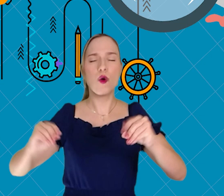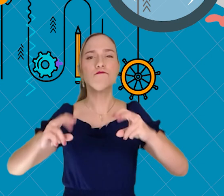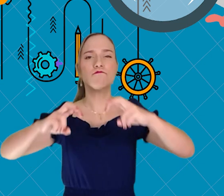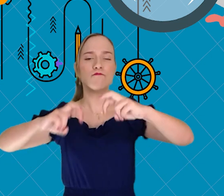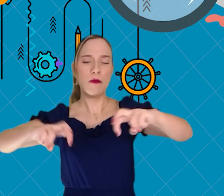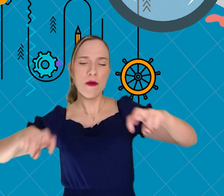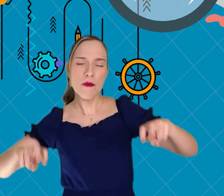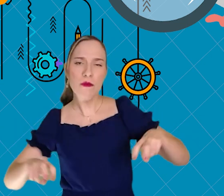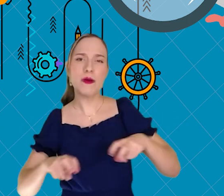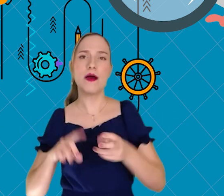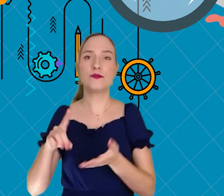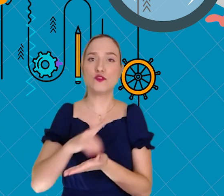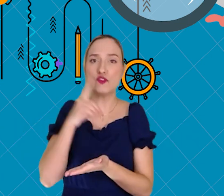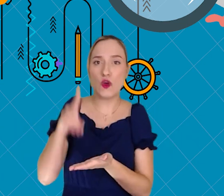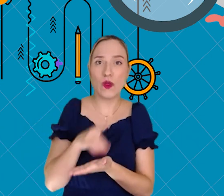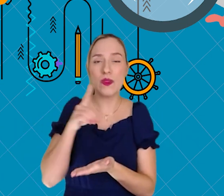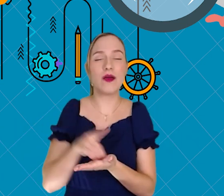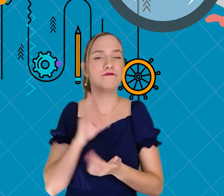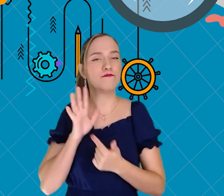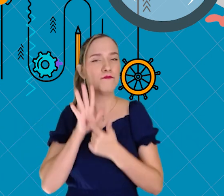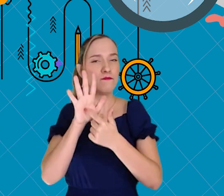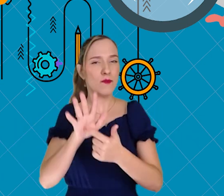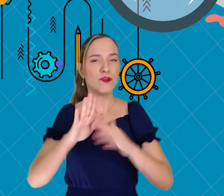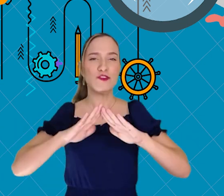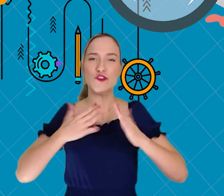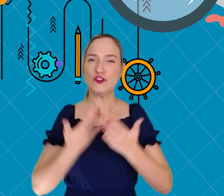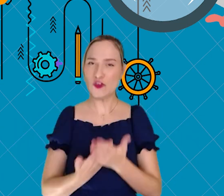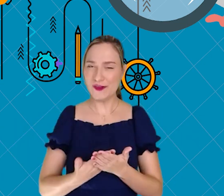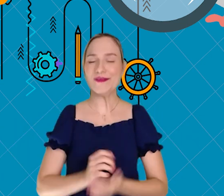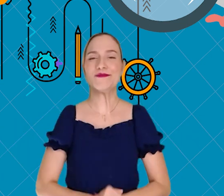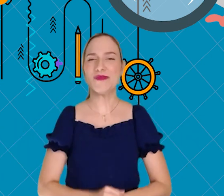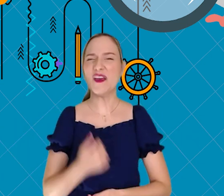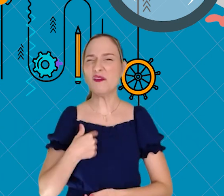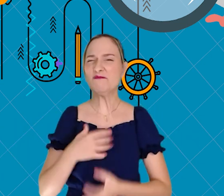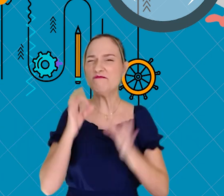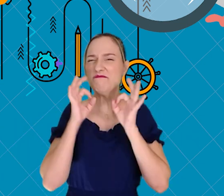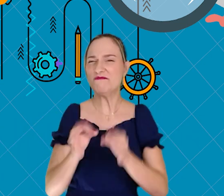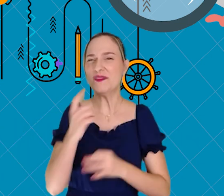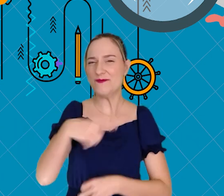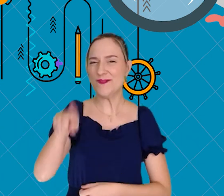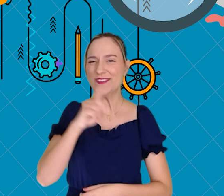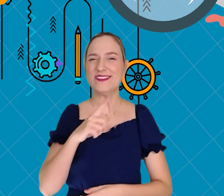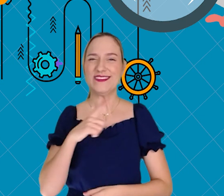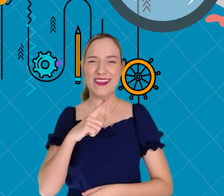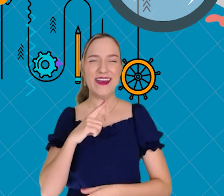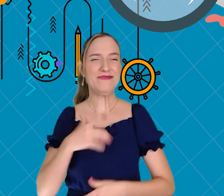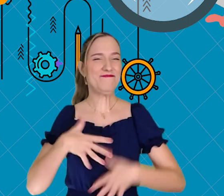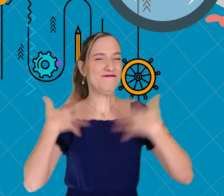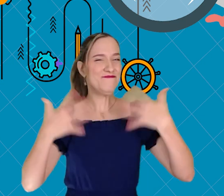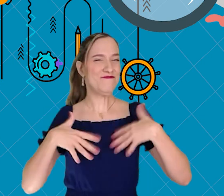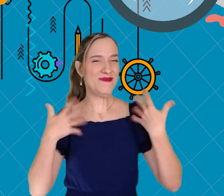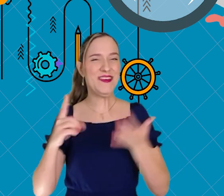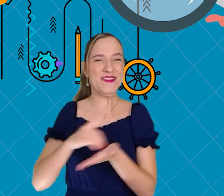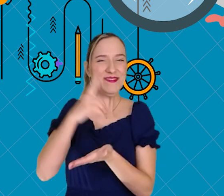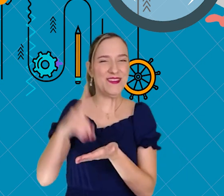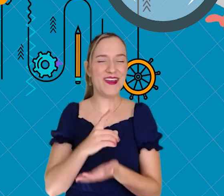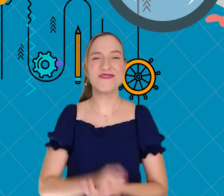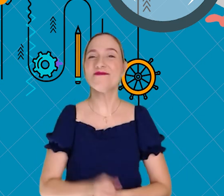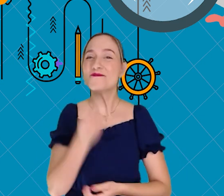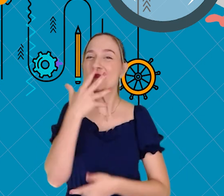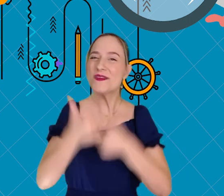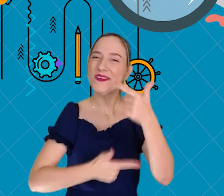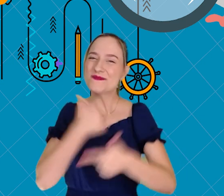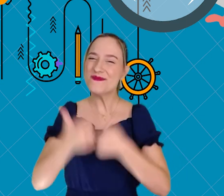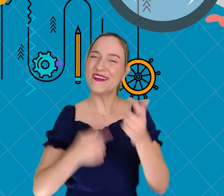turma, montem os seus dicionários para apresentar à escola. Acredito que irão se divertir montando esse dicionário.